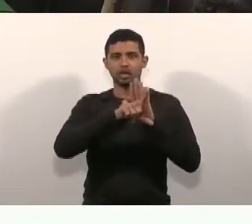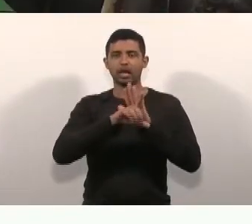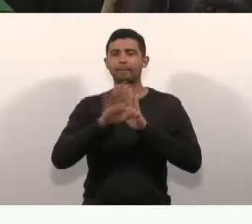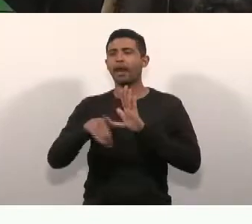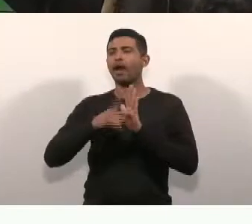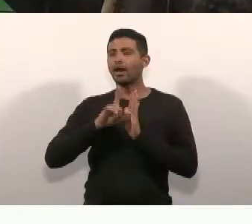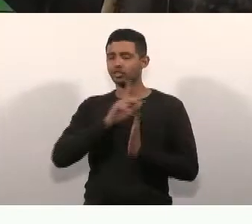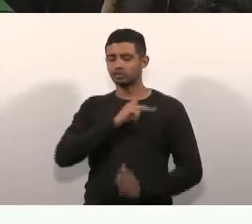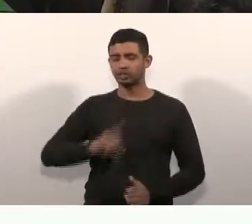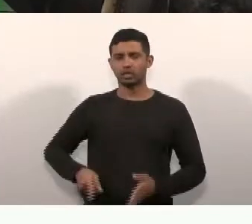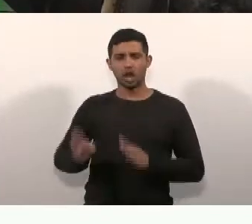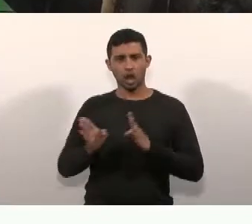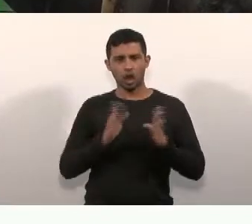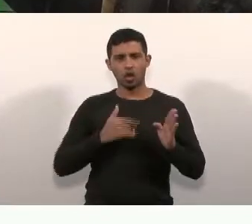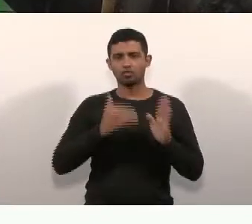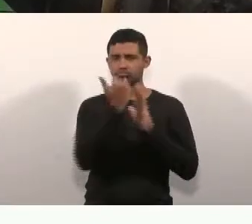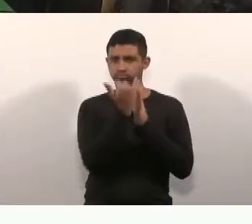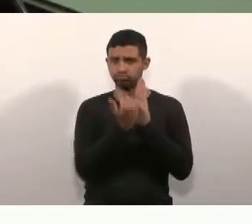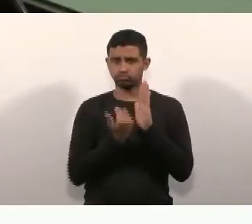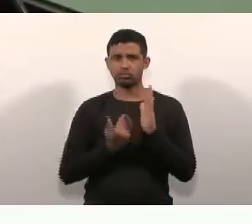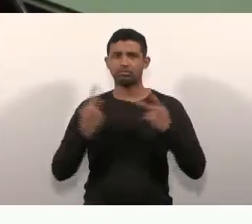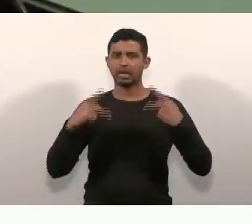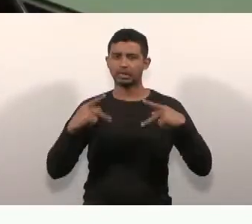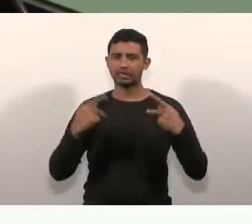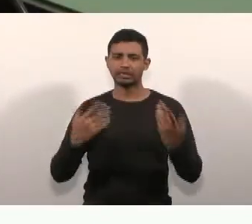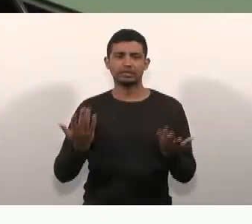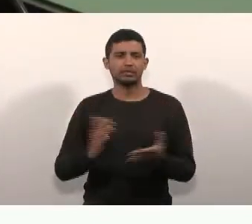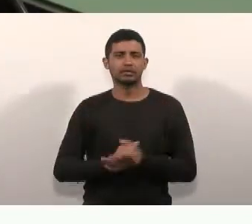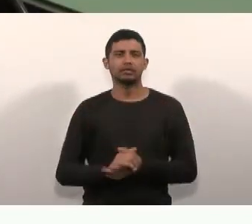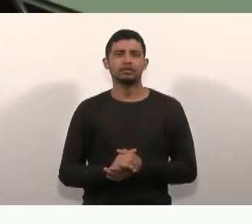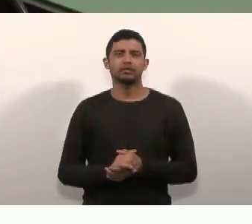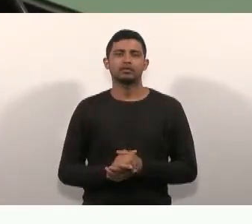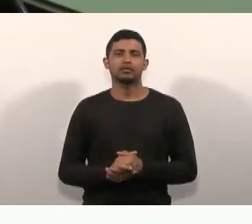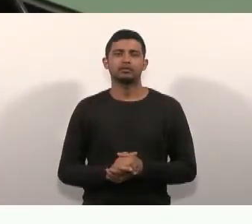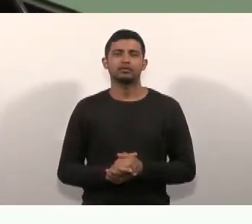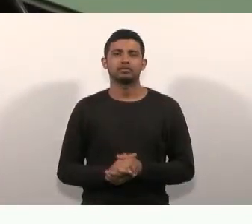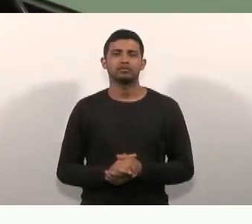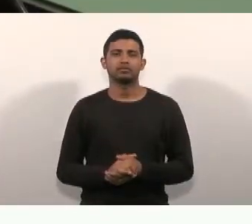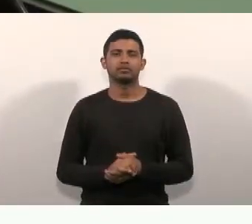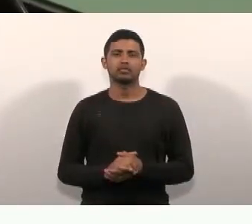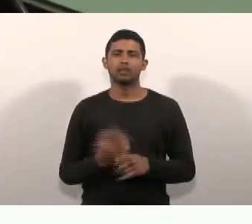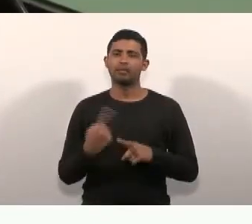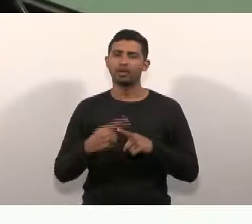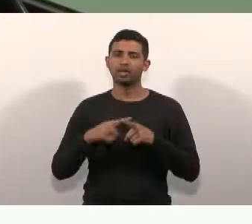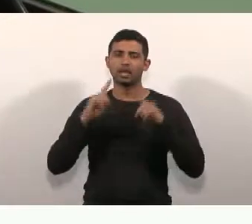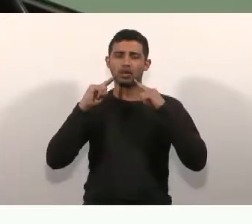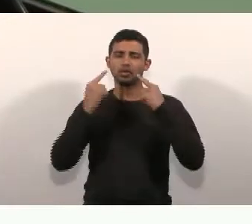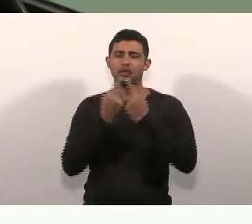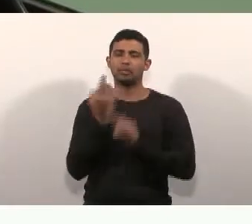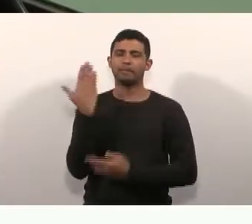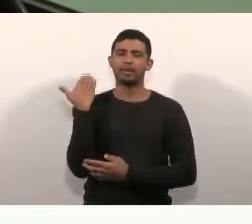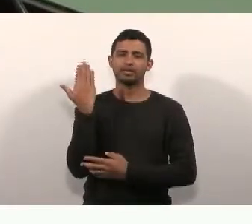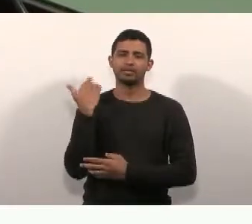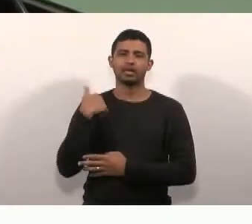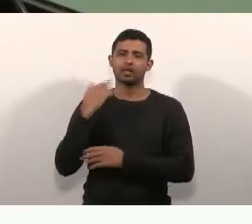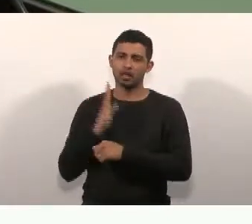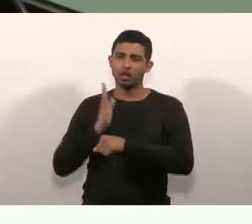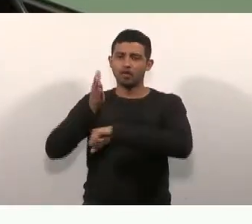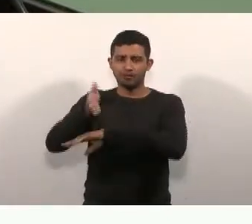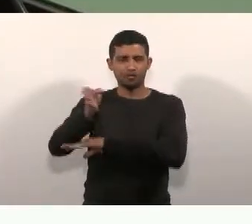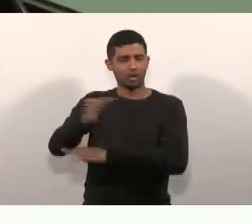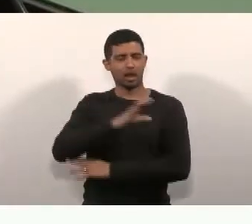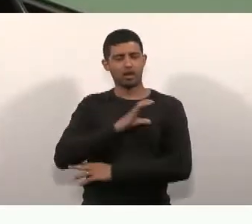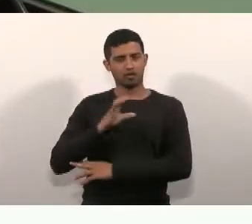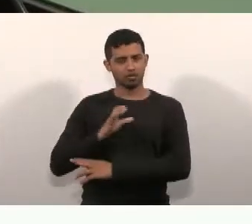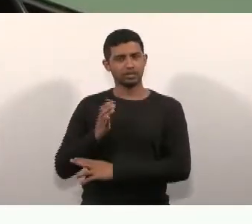questão de ordem sobre claro. A pauta de pareceres, porque na sessão anterior eu estive na comissão por curto